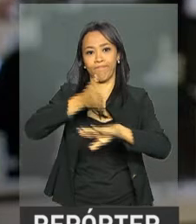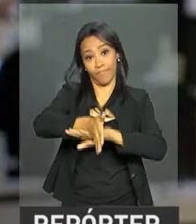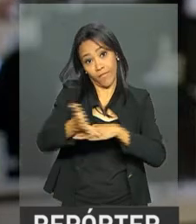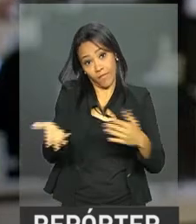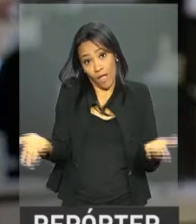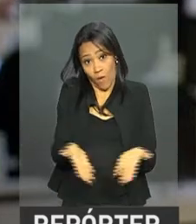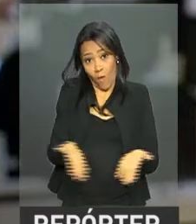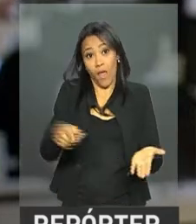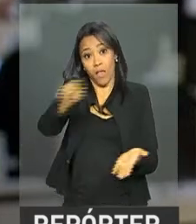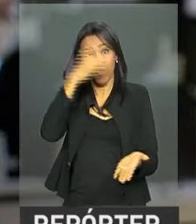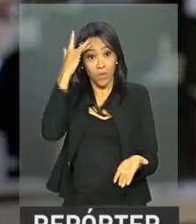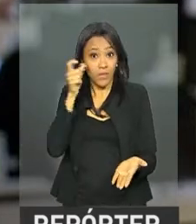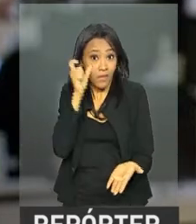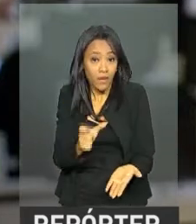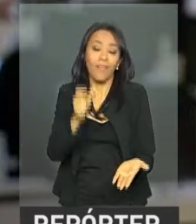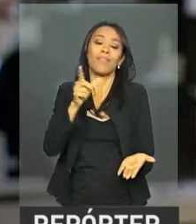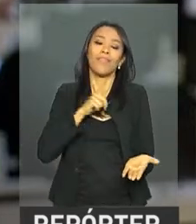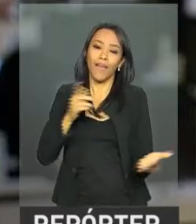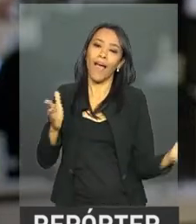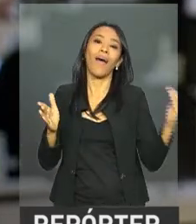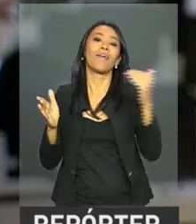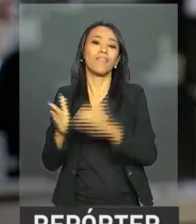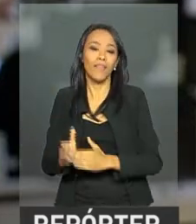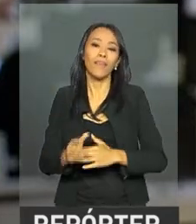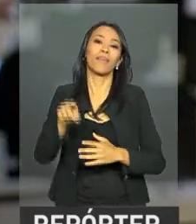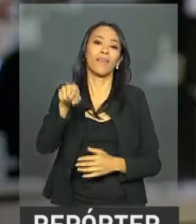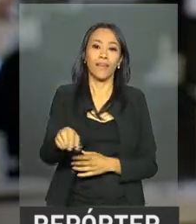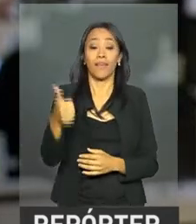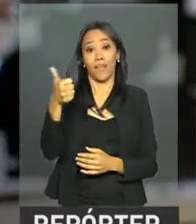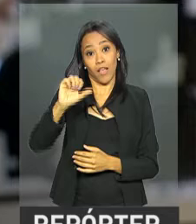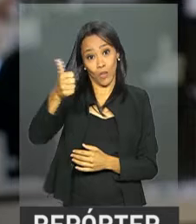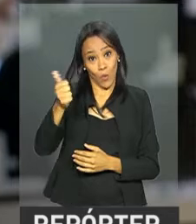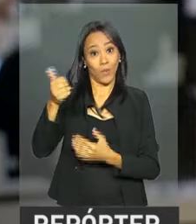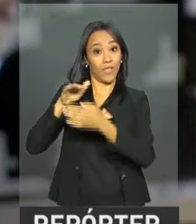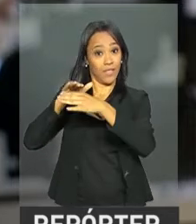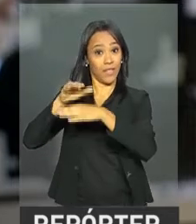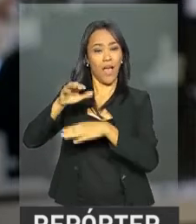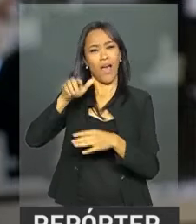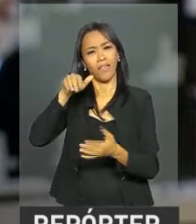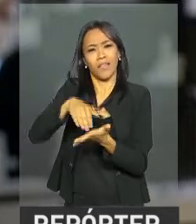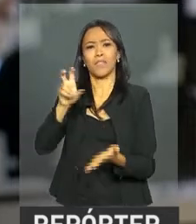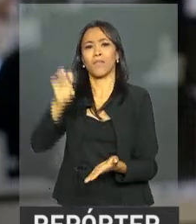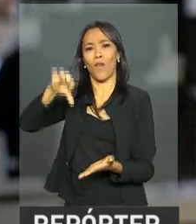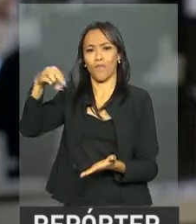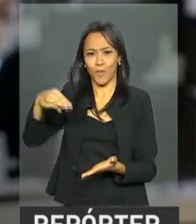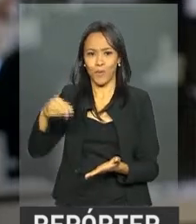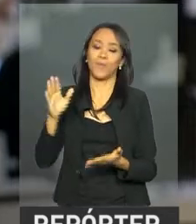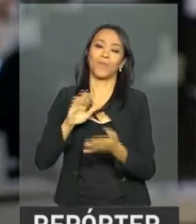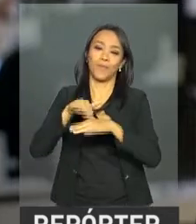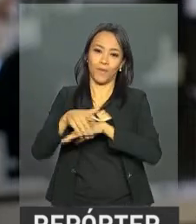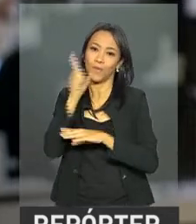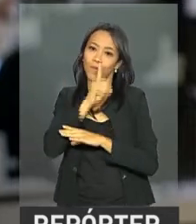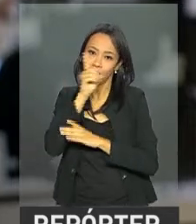os interessados têm até as 23 horas e 59 minutos de domingo para se candidatar. O SISU oferece vagas em instituições